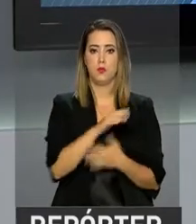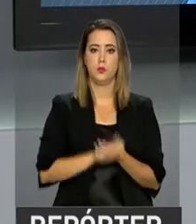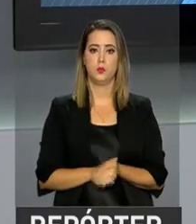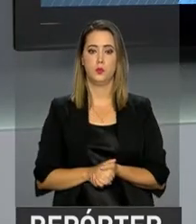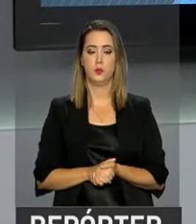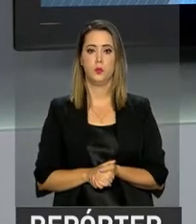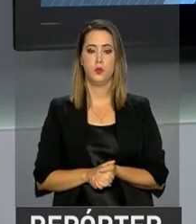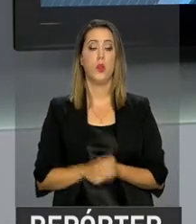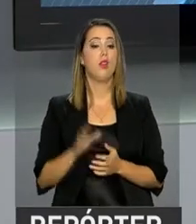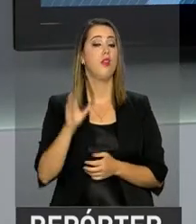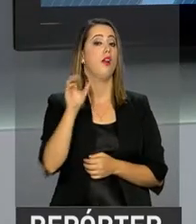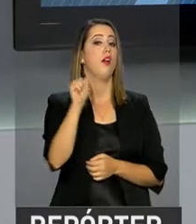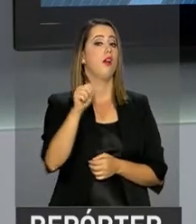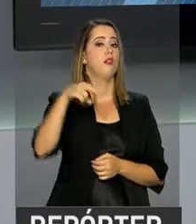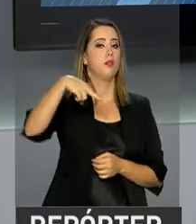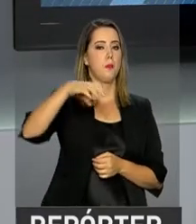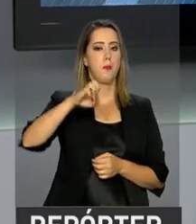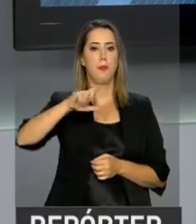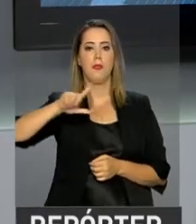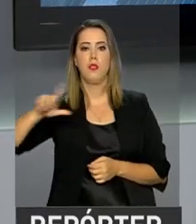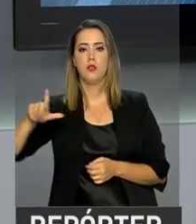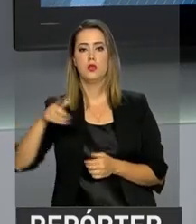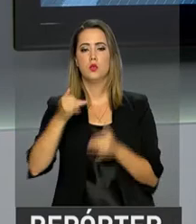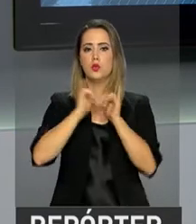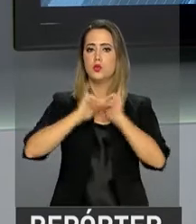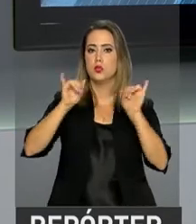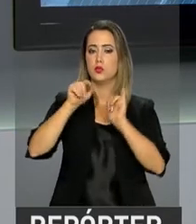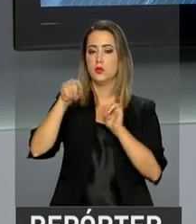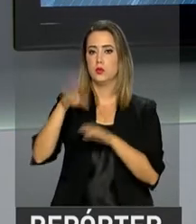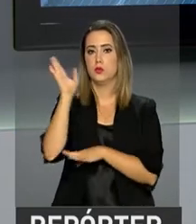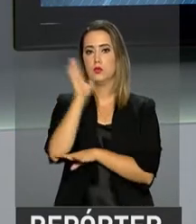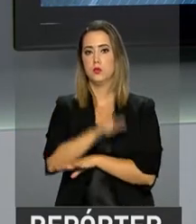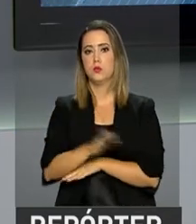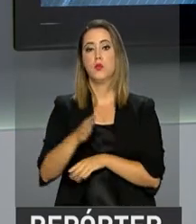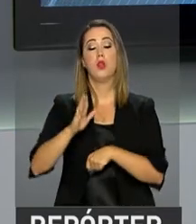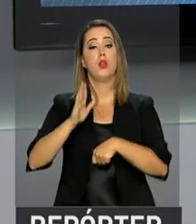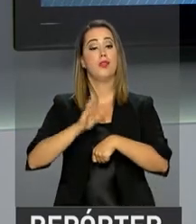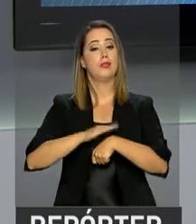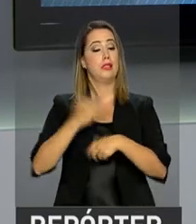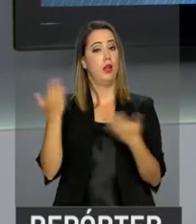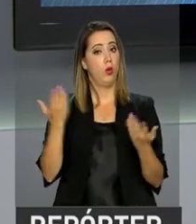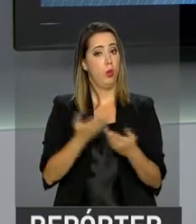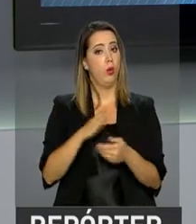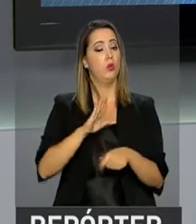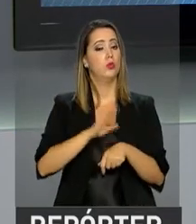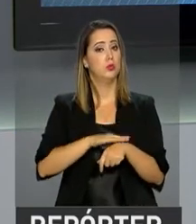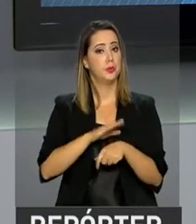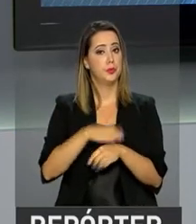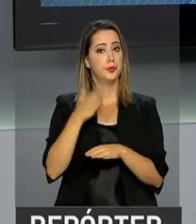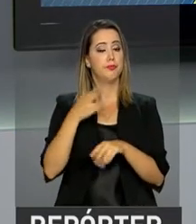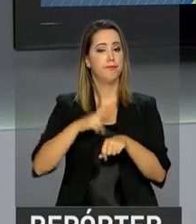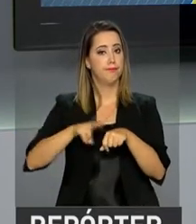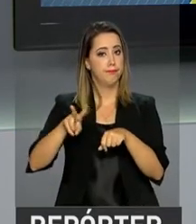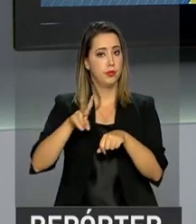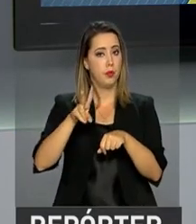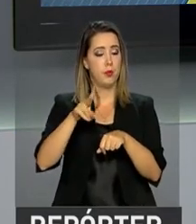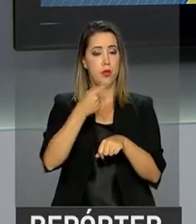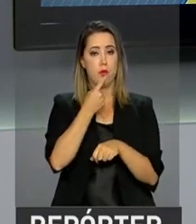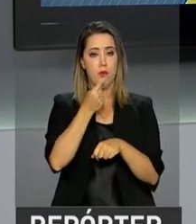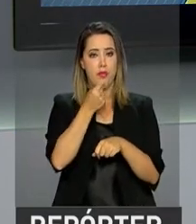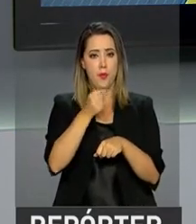Agência Nacional de Energia Elétrica, a ANEEL, divulgou nesta tarde que o patamar 2 de bandeira tarifária vermelha